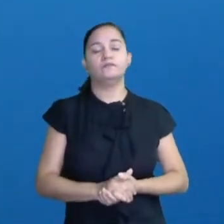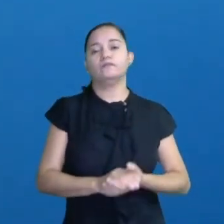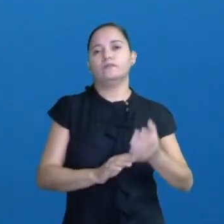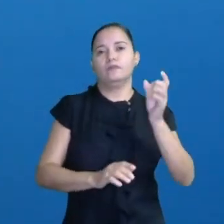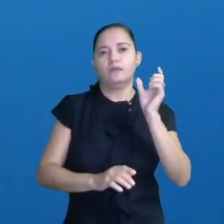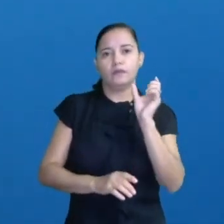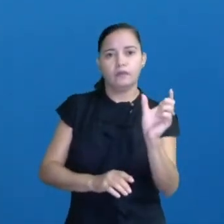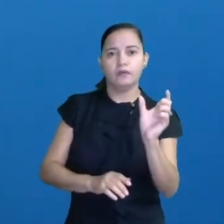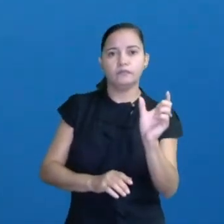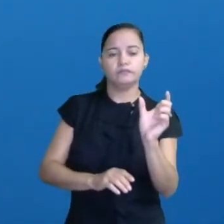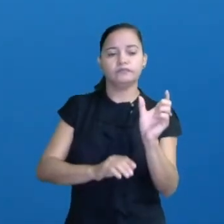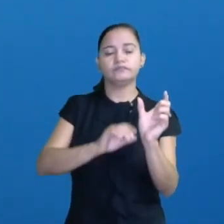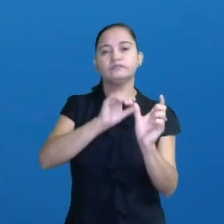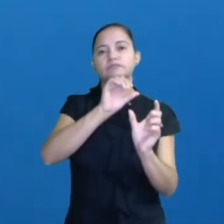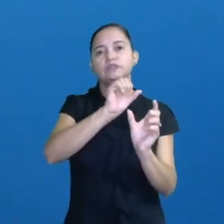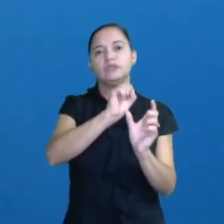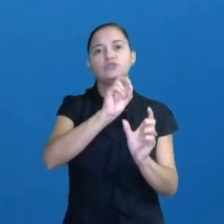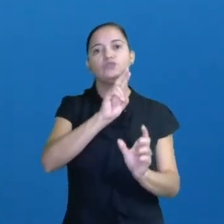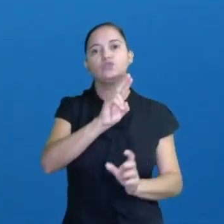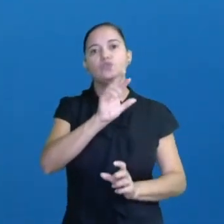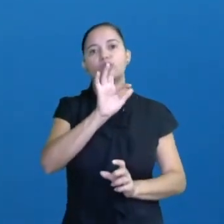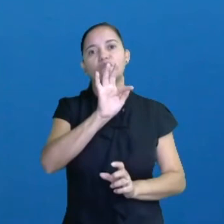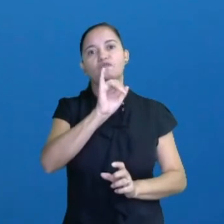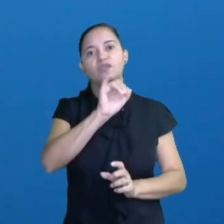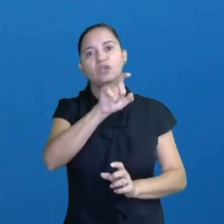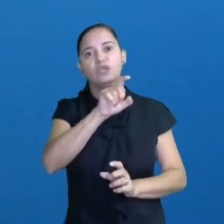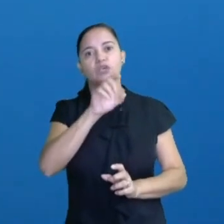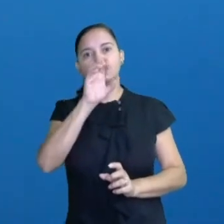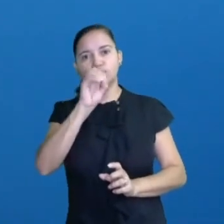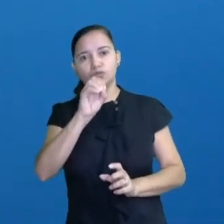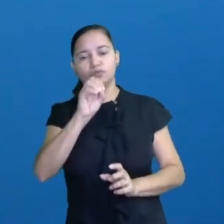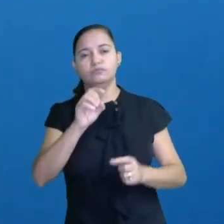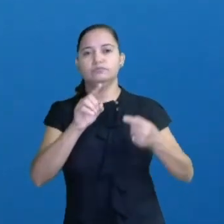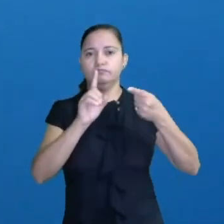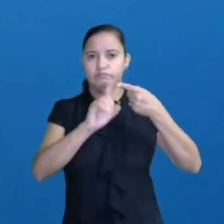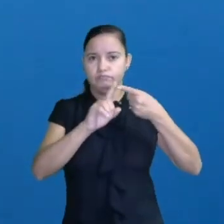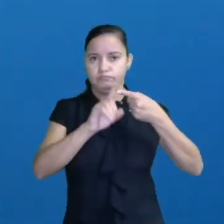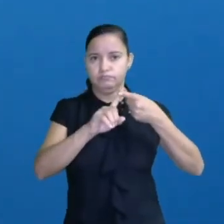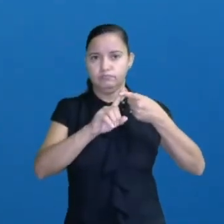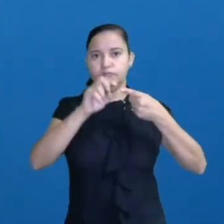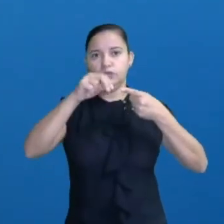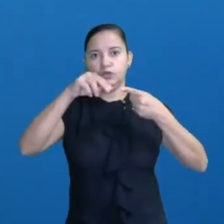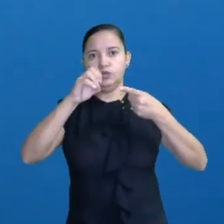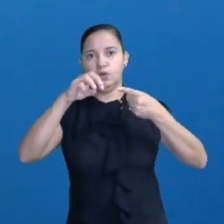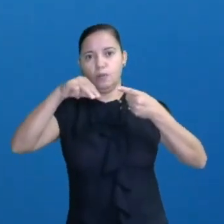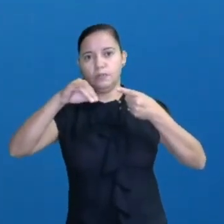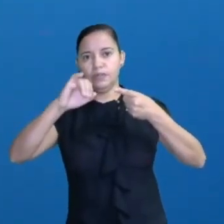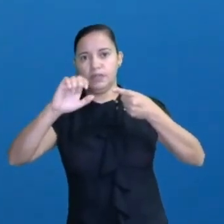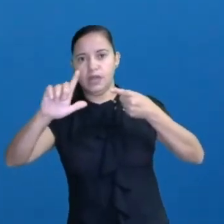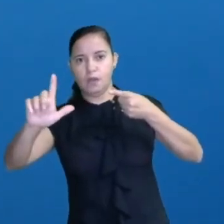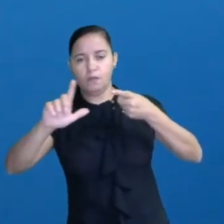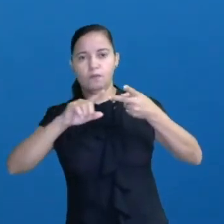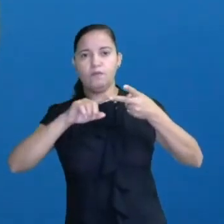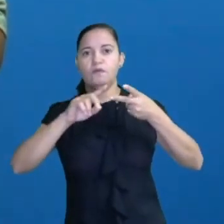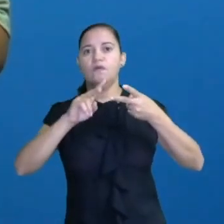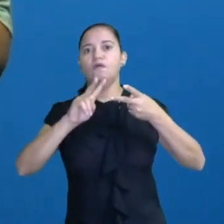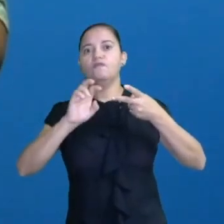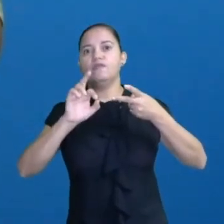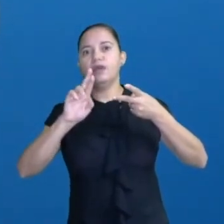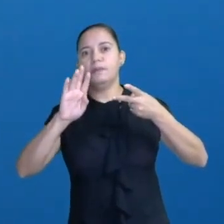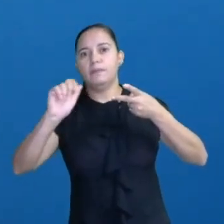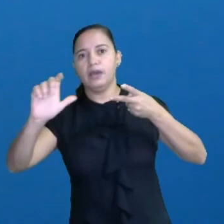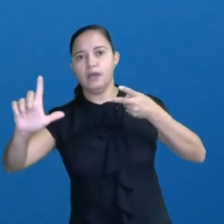sufixos divididos enquanto professor em 3: nominais,